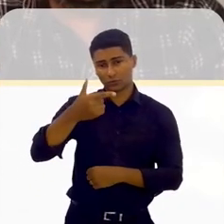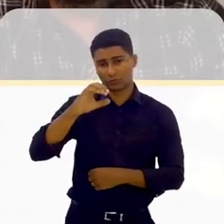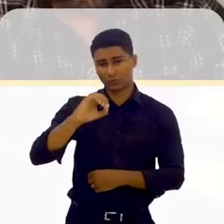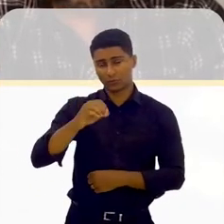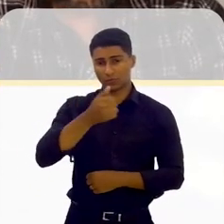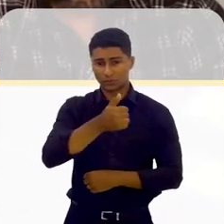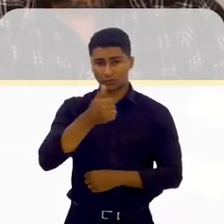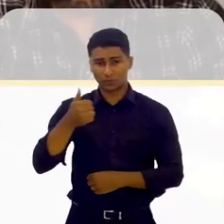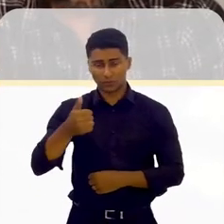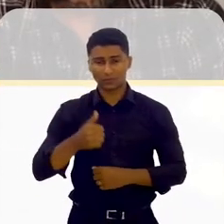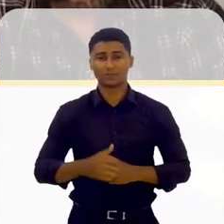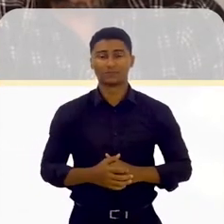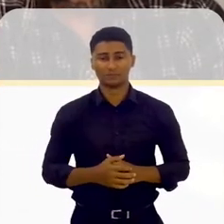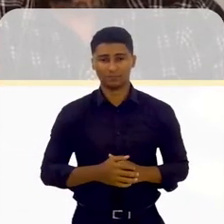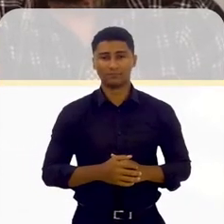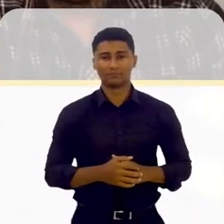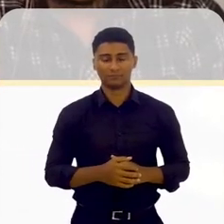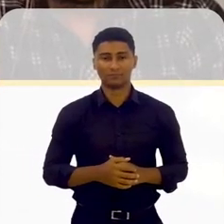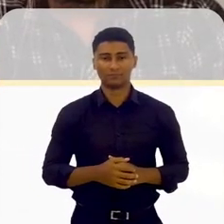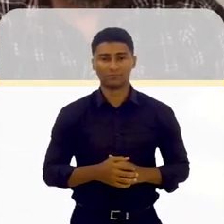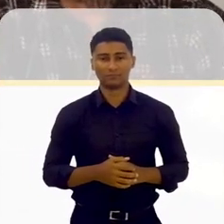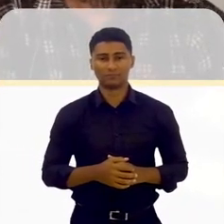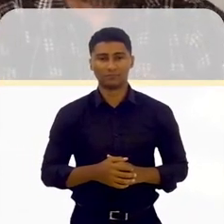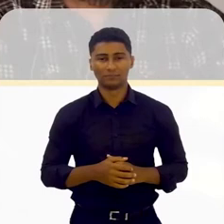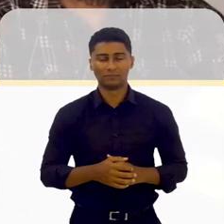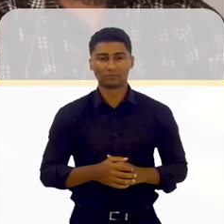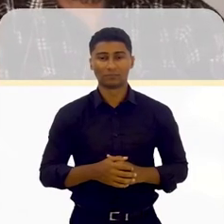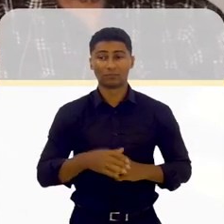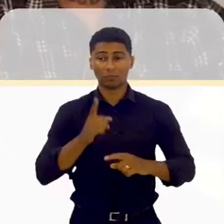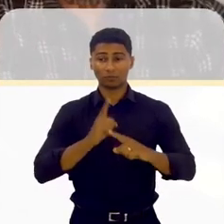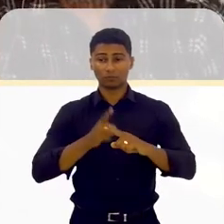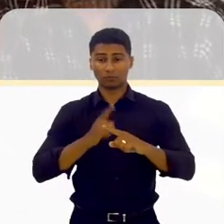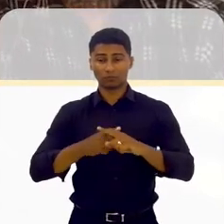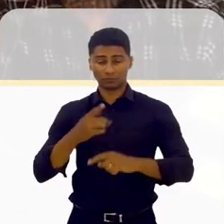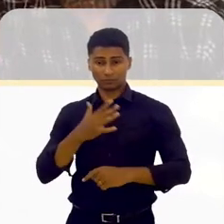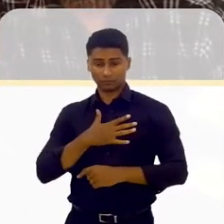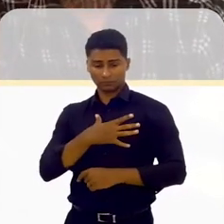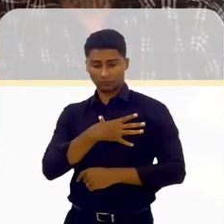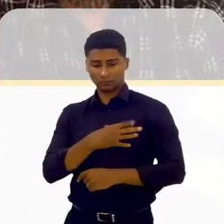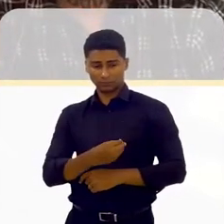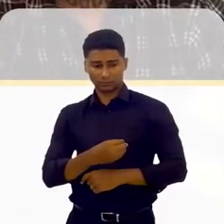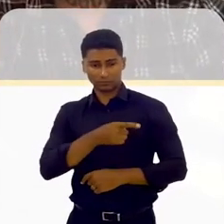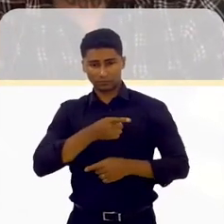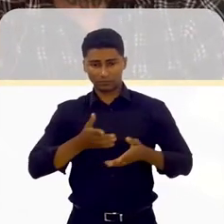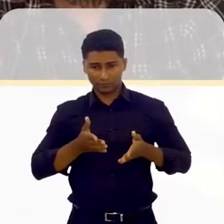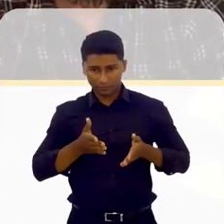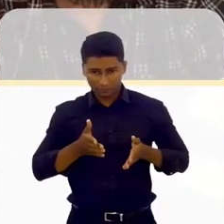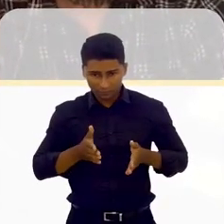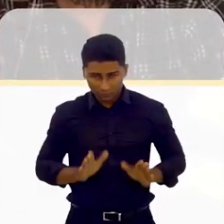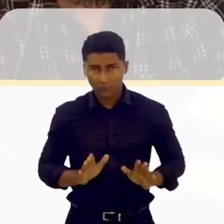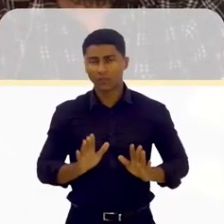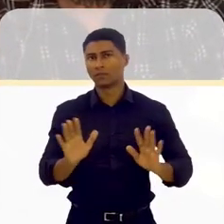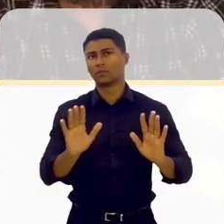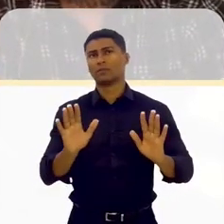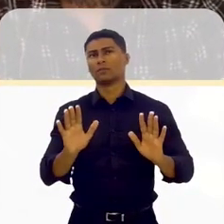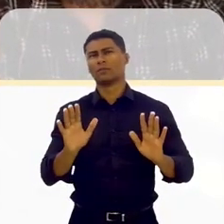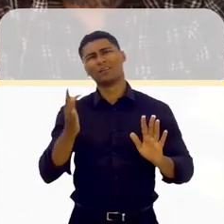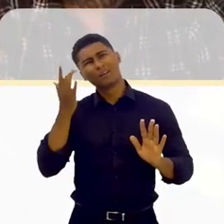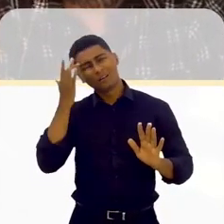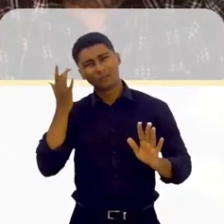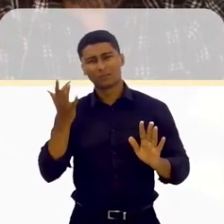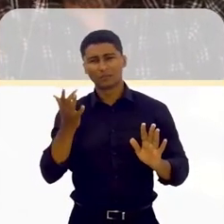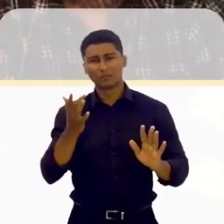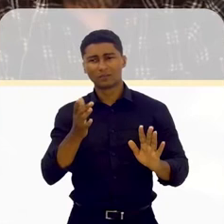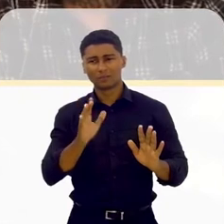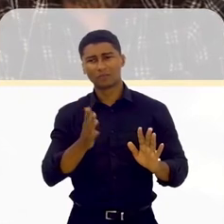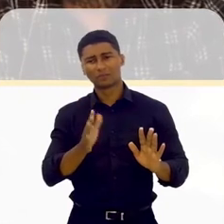2011, foi 2011. Foi 2011 que meu filho tinha nascido. Não, peraí, 2011.